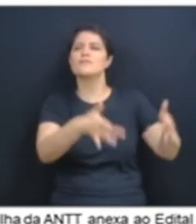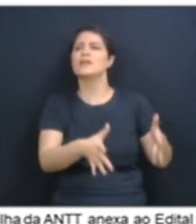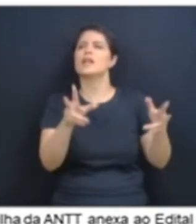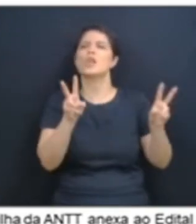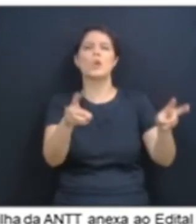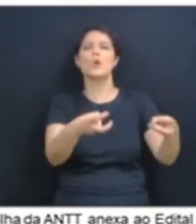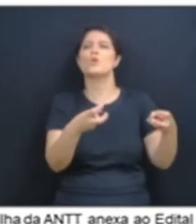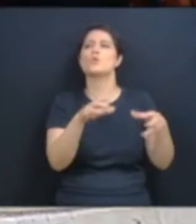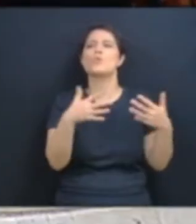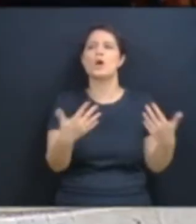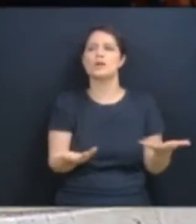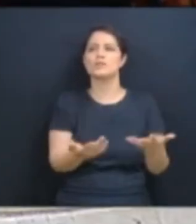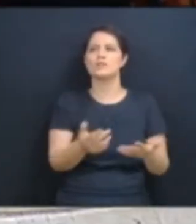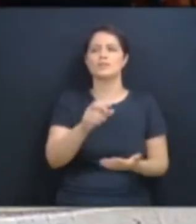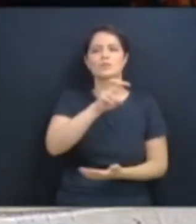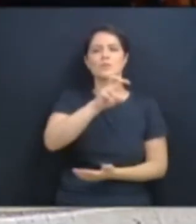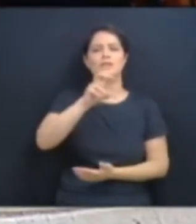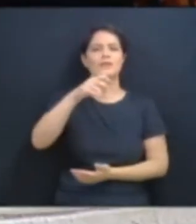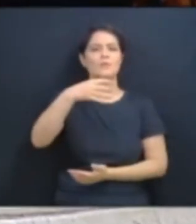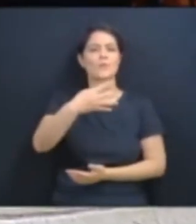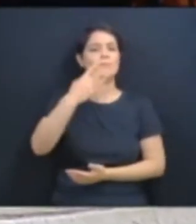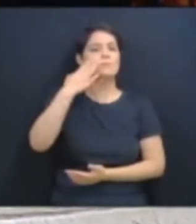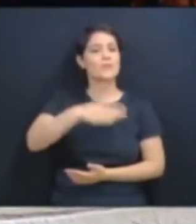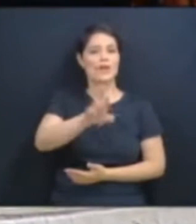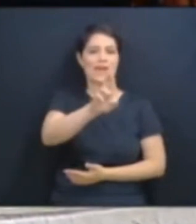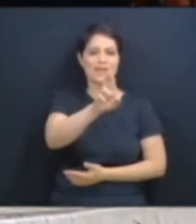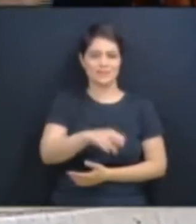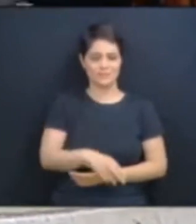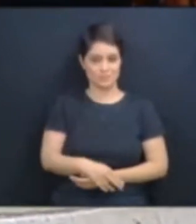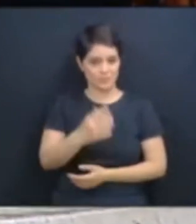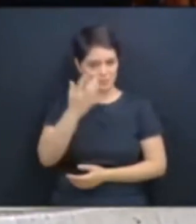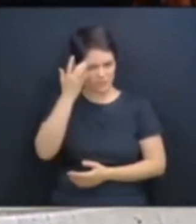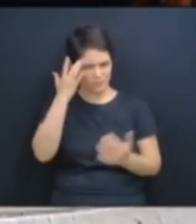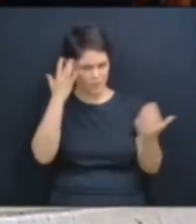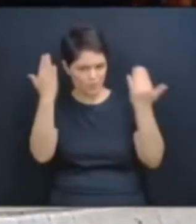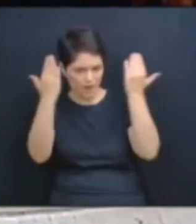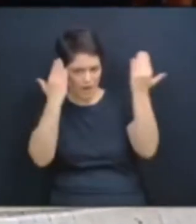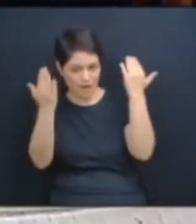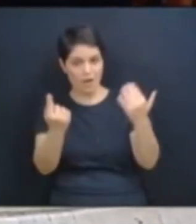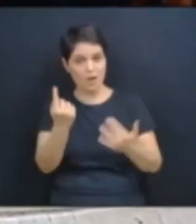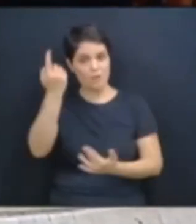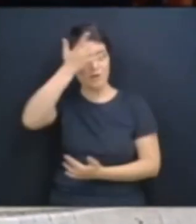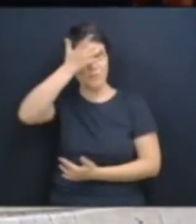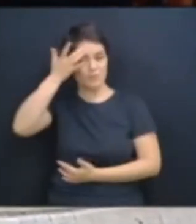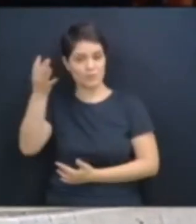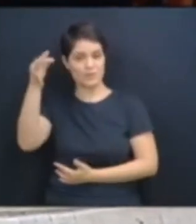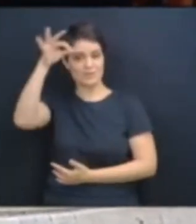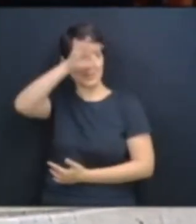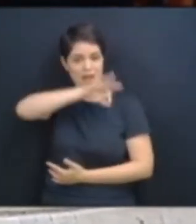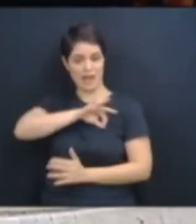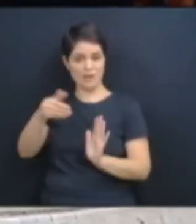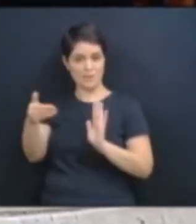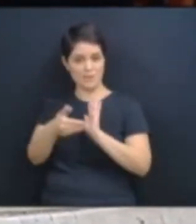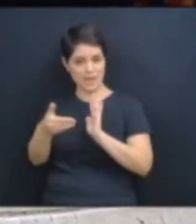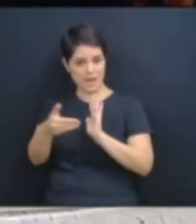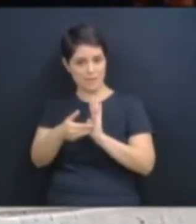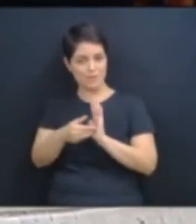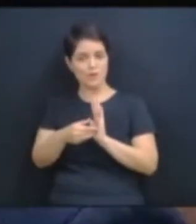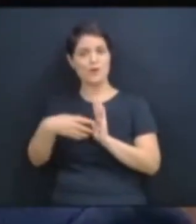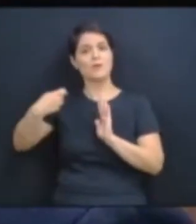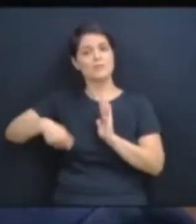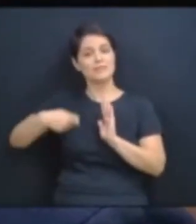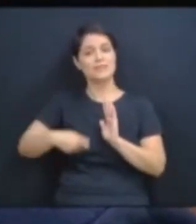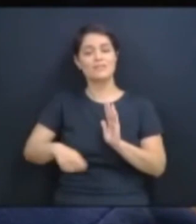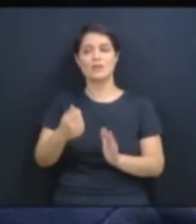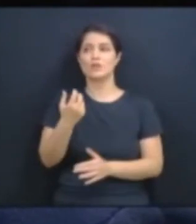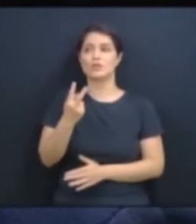Romanelli. Uma pessoa, para ganhar esse dinheiro, ganhando um salário mínimo, teria que viver 2.653